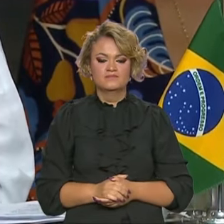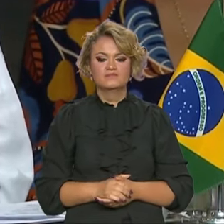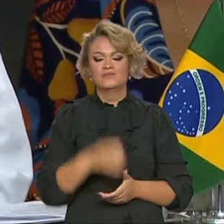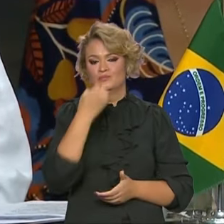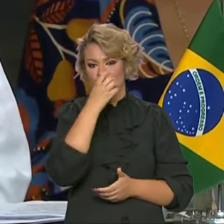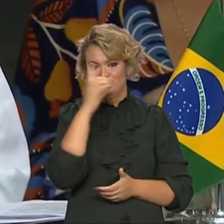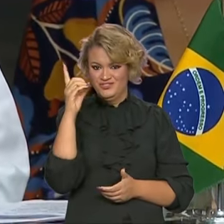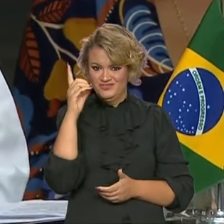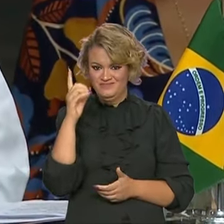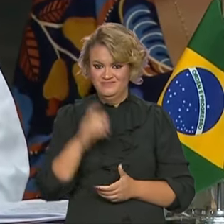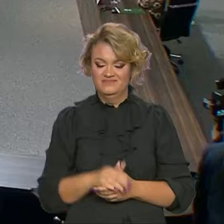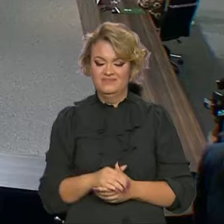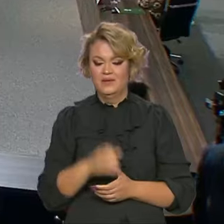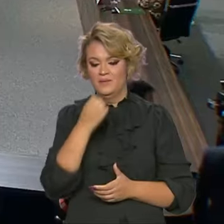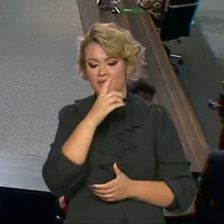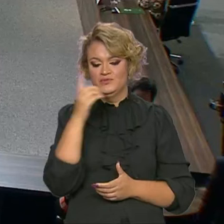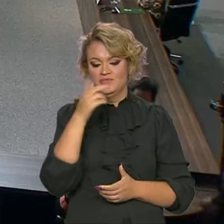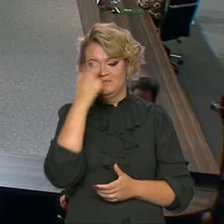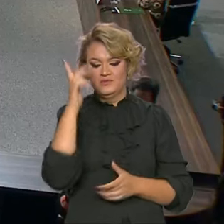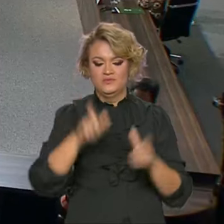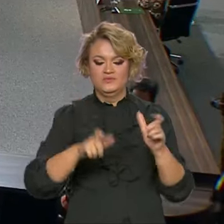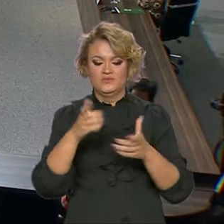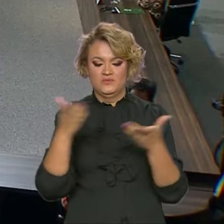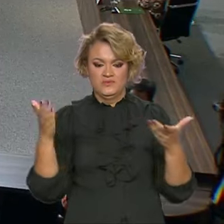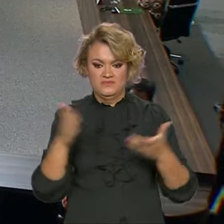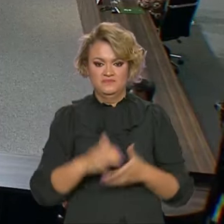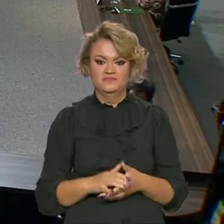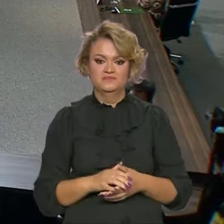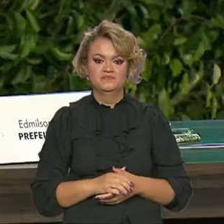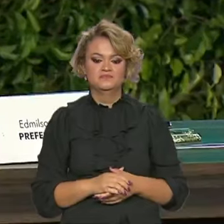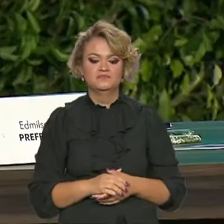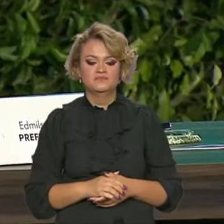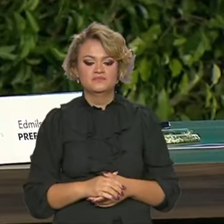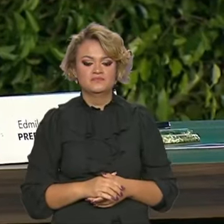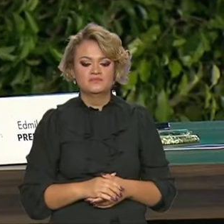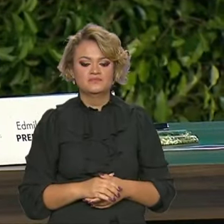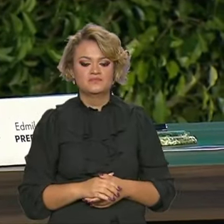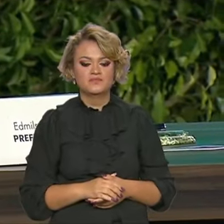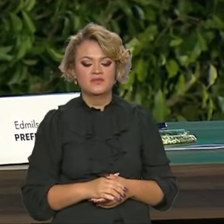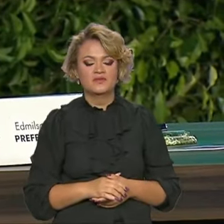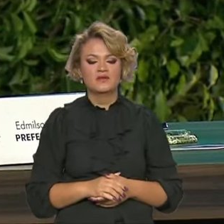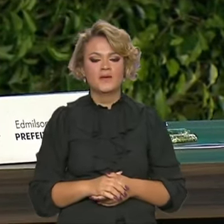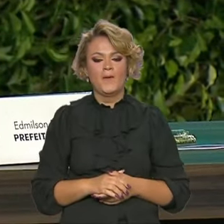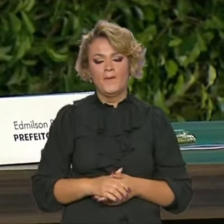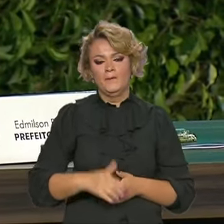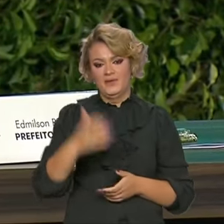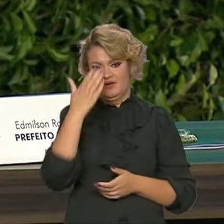dia a todos e a todas. Muito obrigado